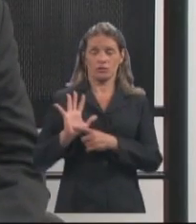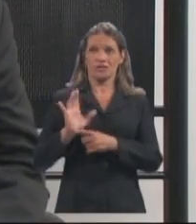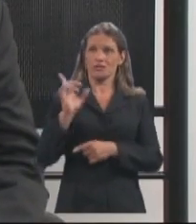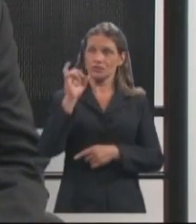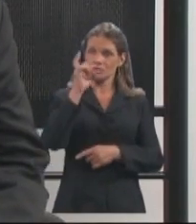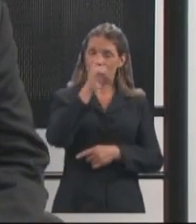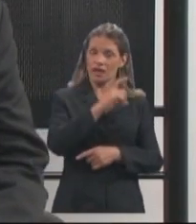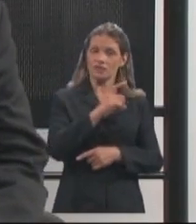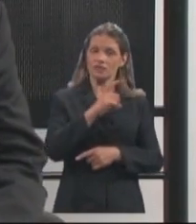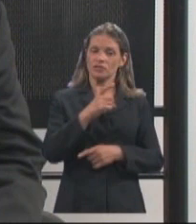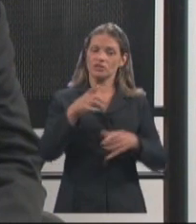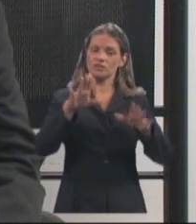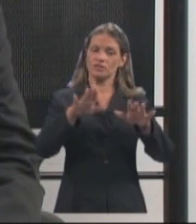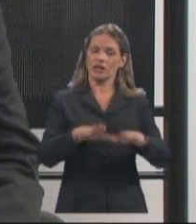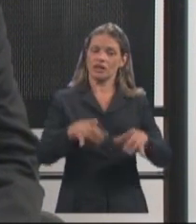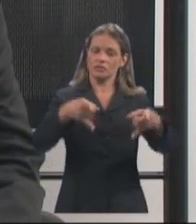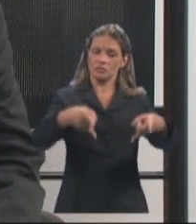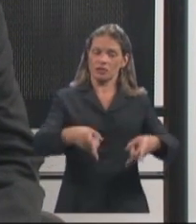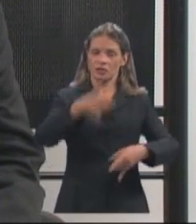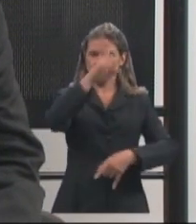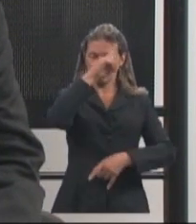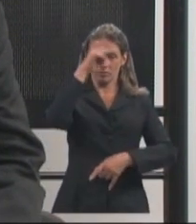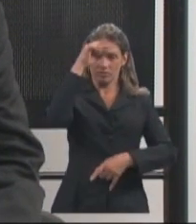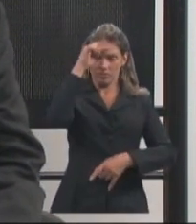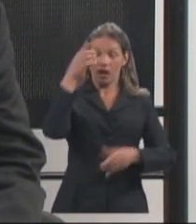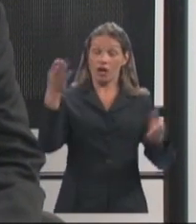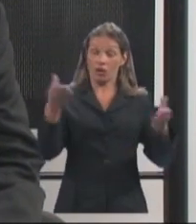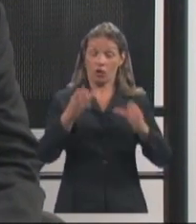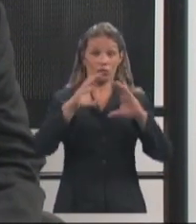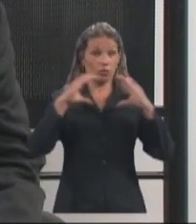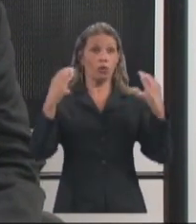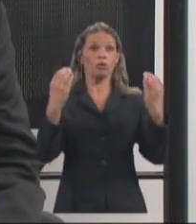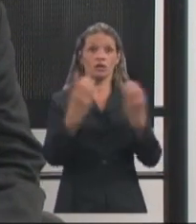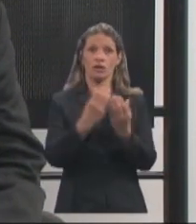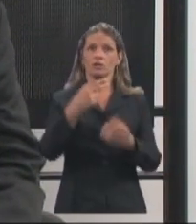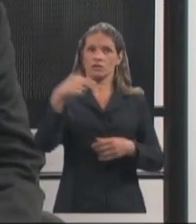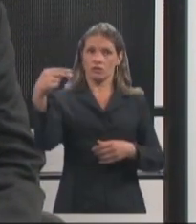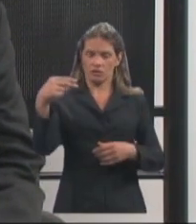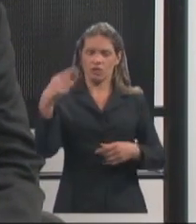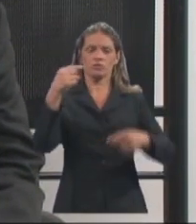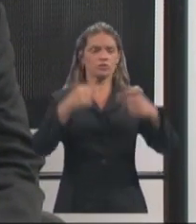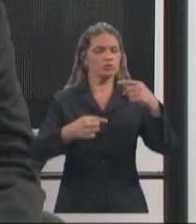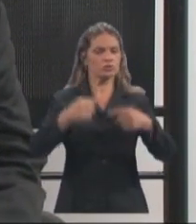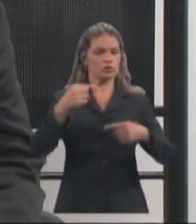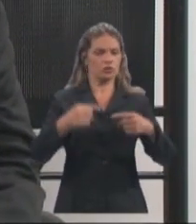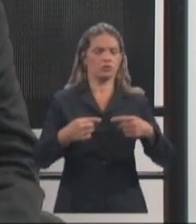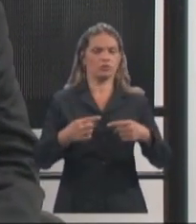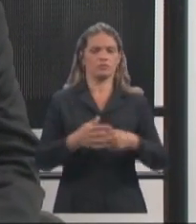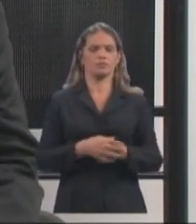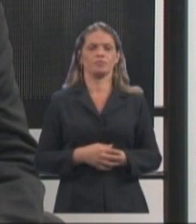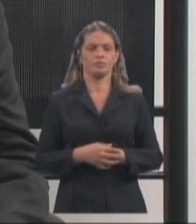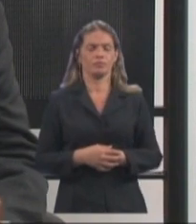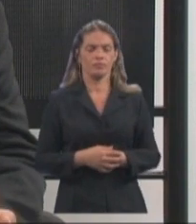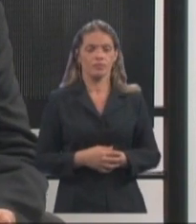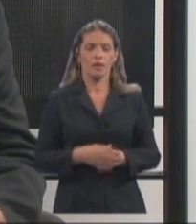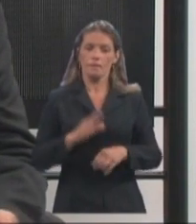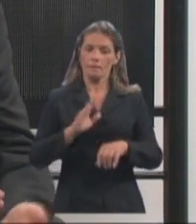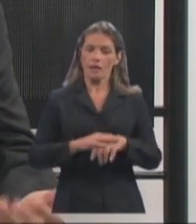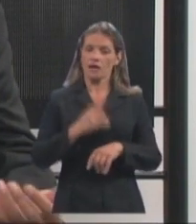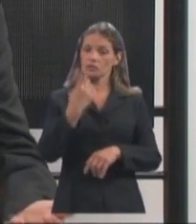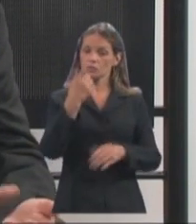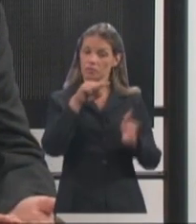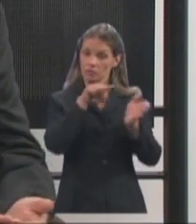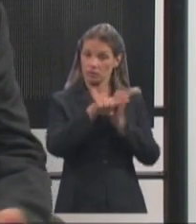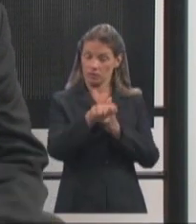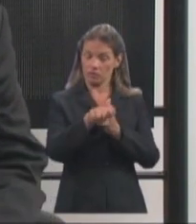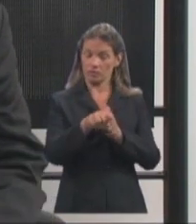internação se fala da internação compulsória e agora no Congresso também está sendo discutida a internação involuntária e mais uma pergunta